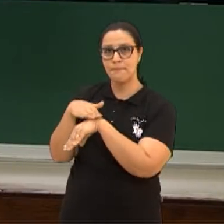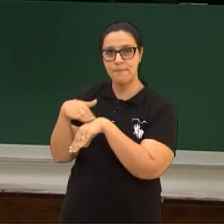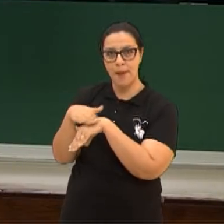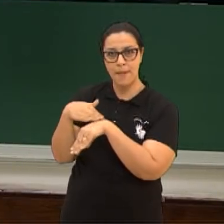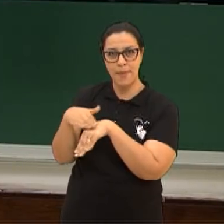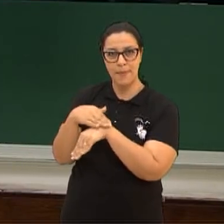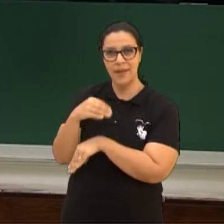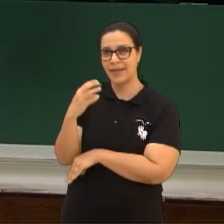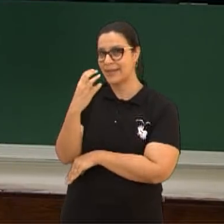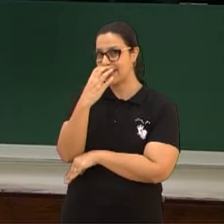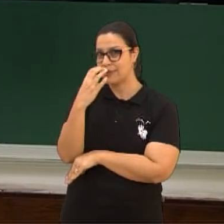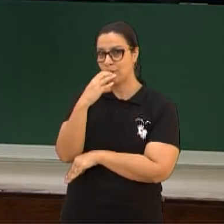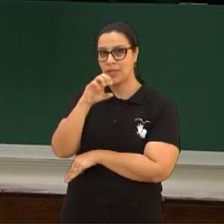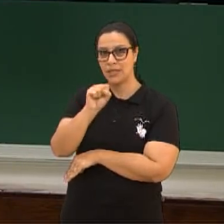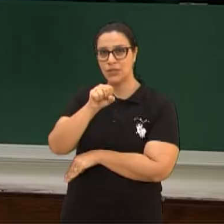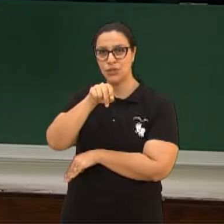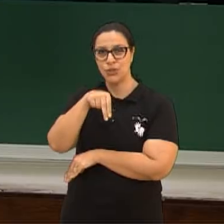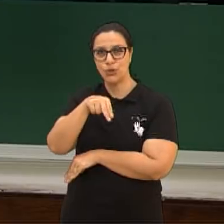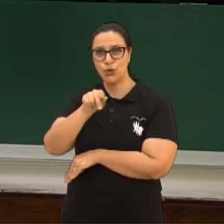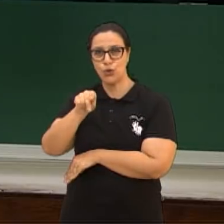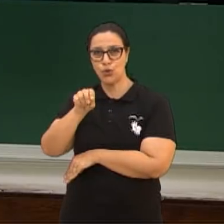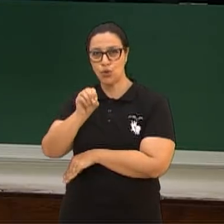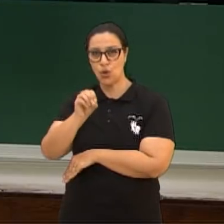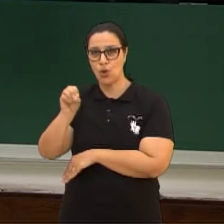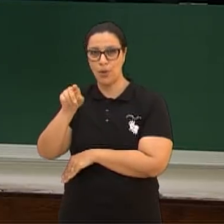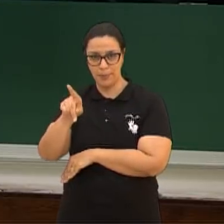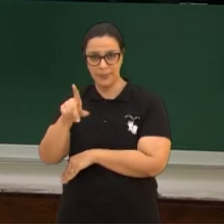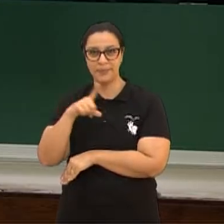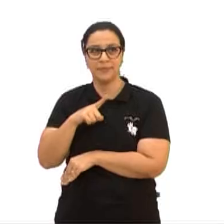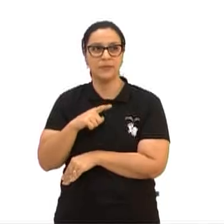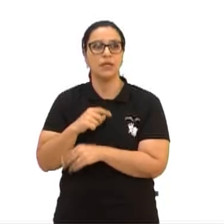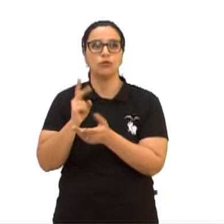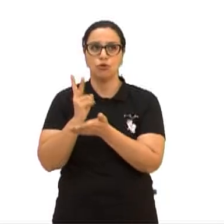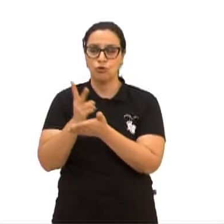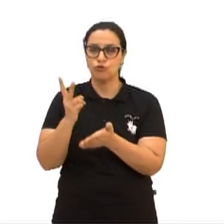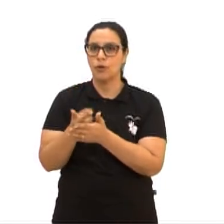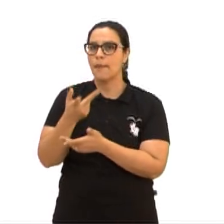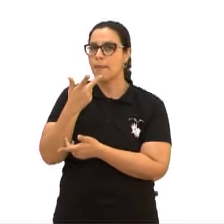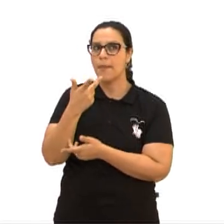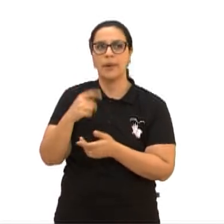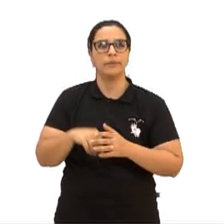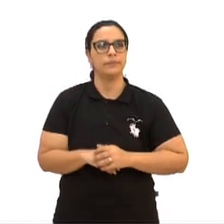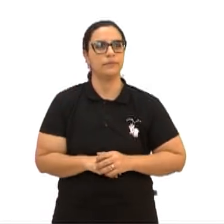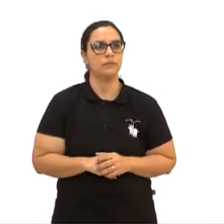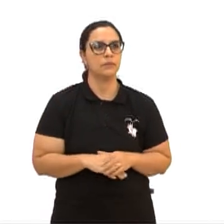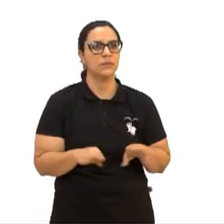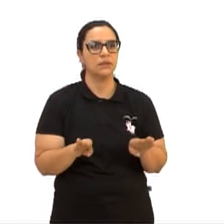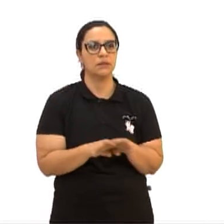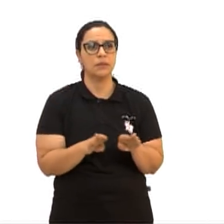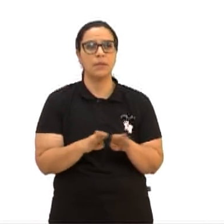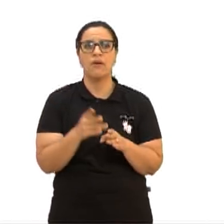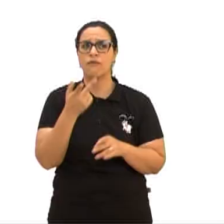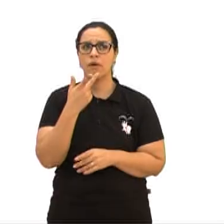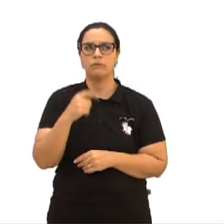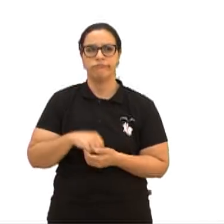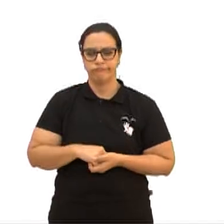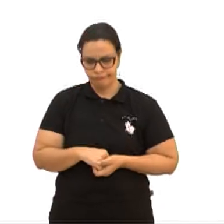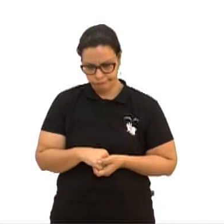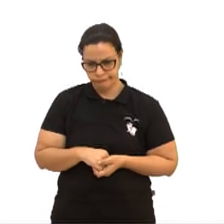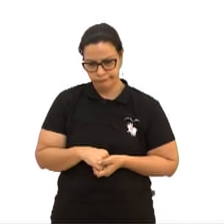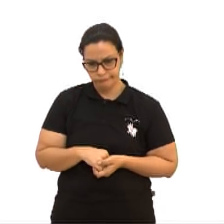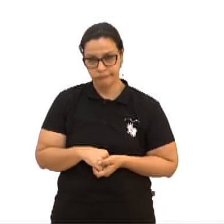com o Snoopy e continua falando. E aí, no finalzinho, né, ele sai.